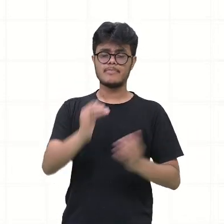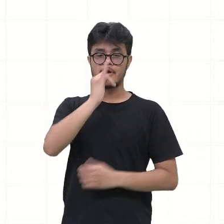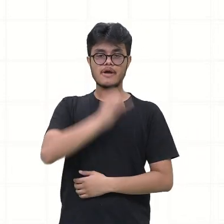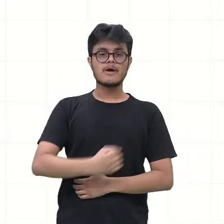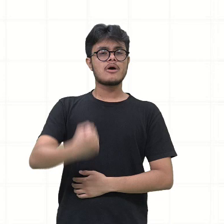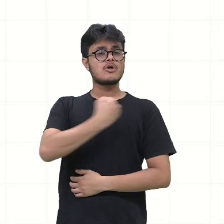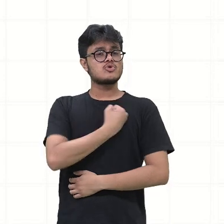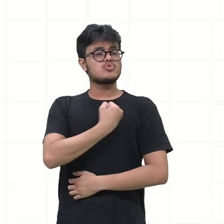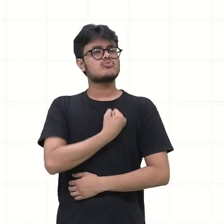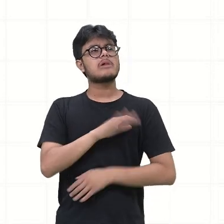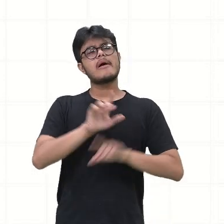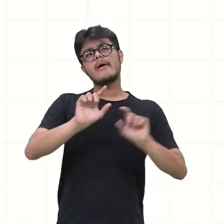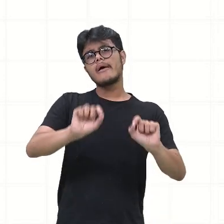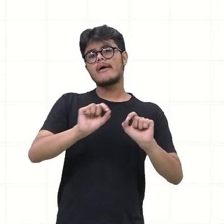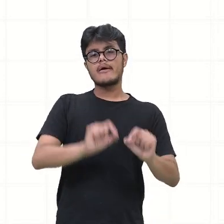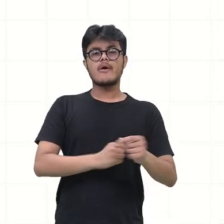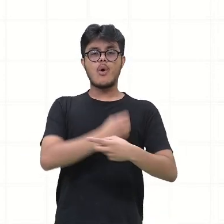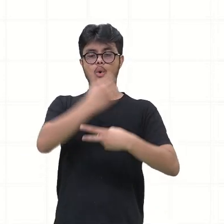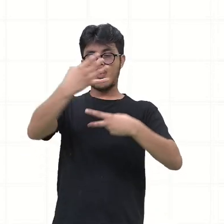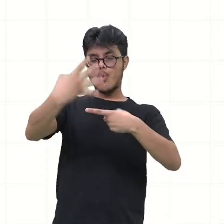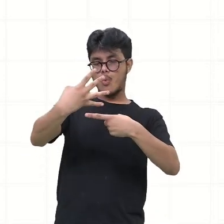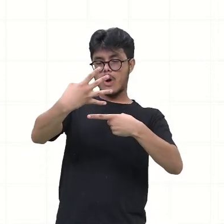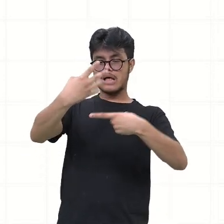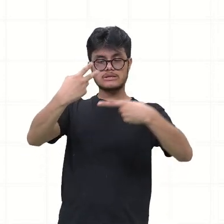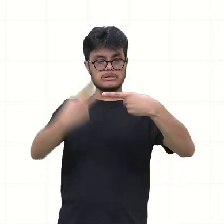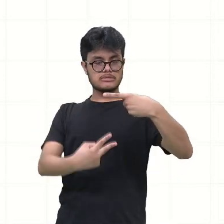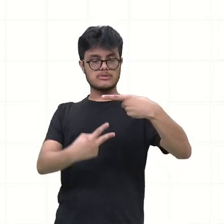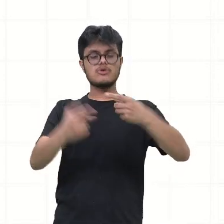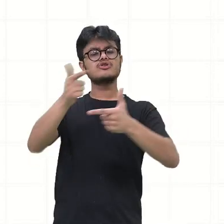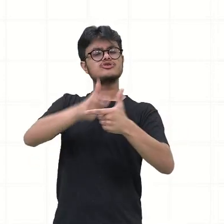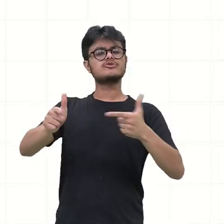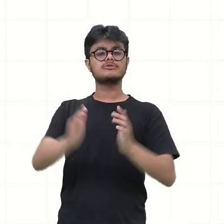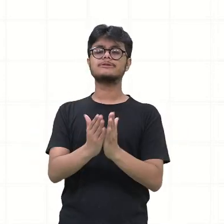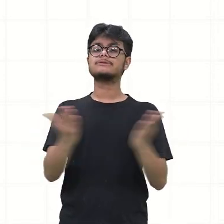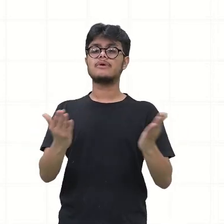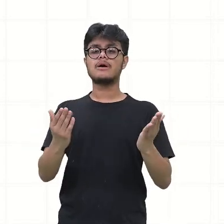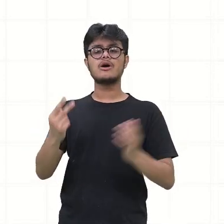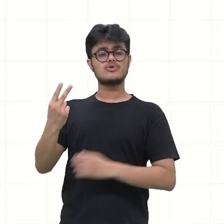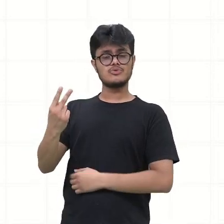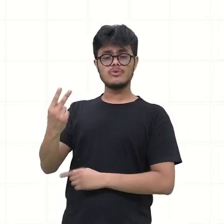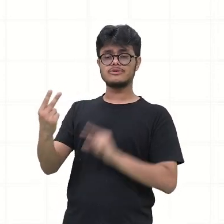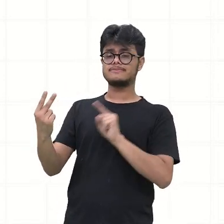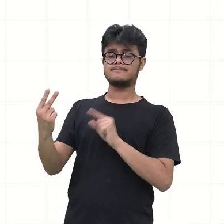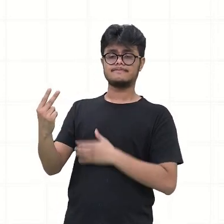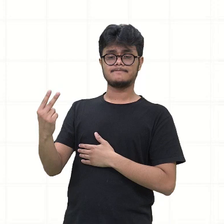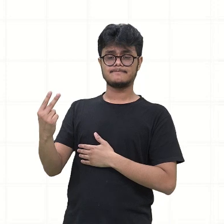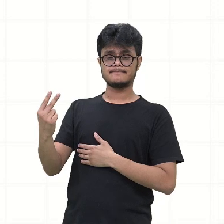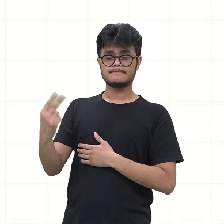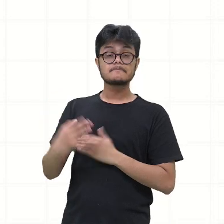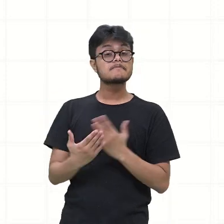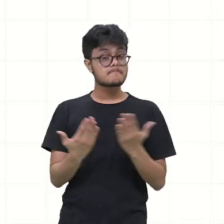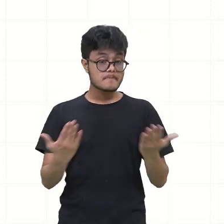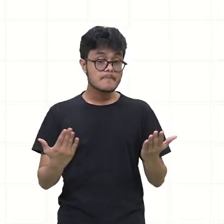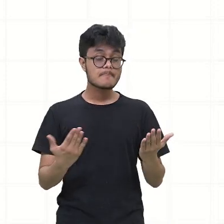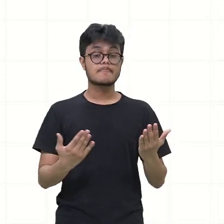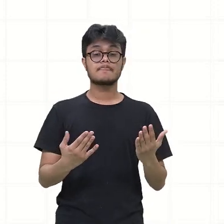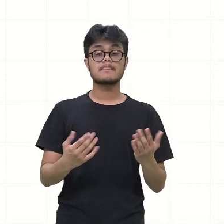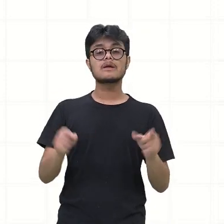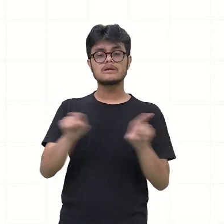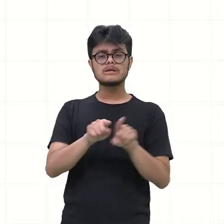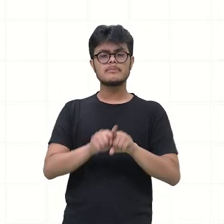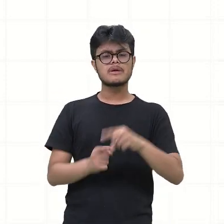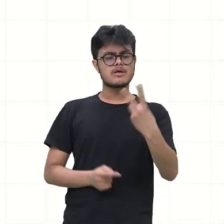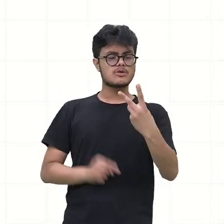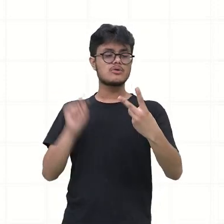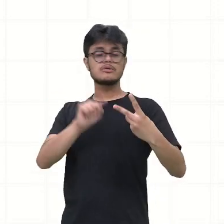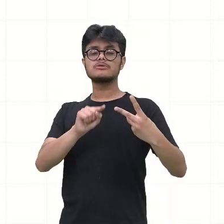a divisão de 4 por 2. Isso aqui é um número inteiro. Só que esse número inteiro eu também posso classificar